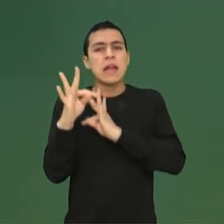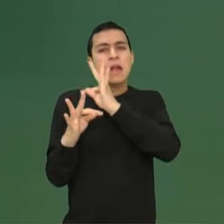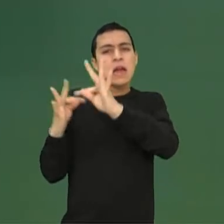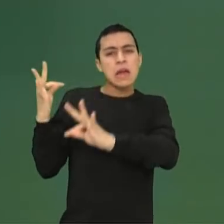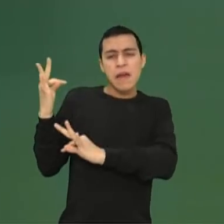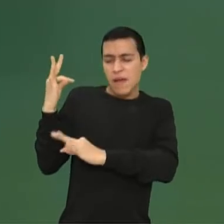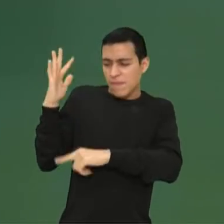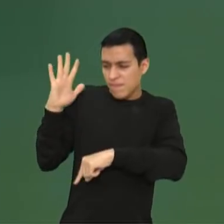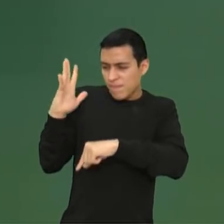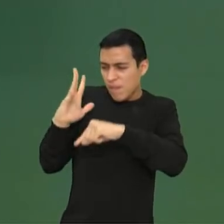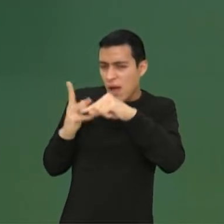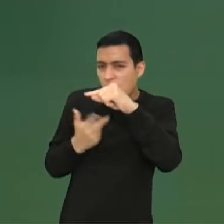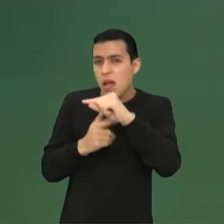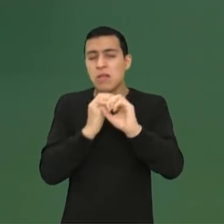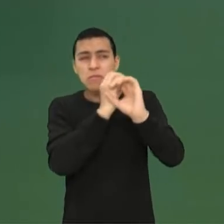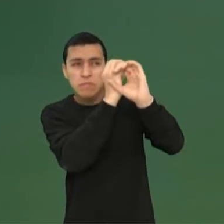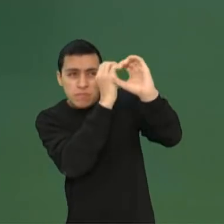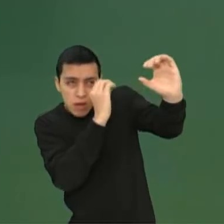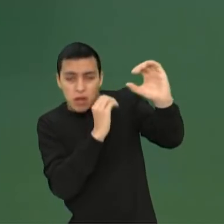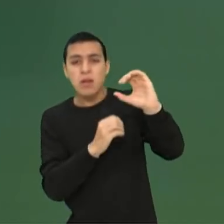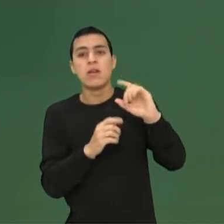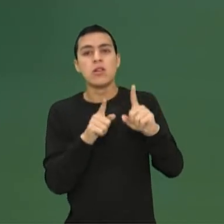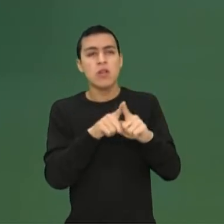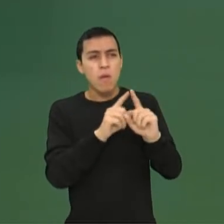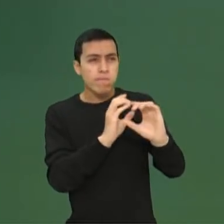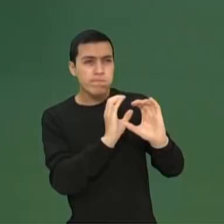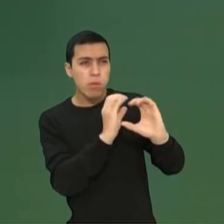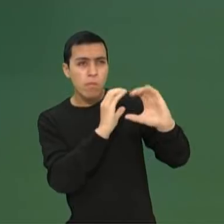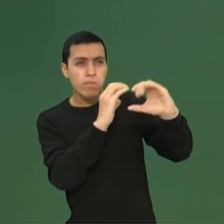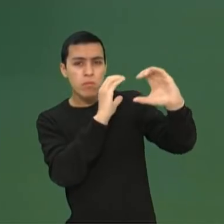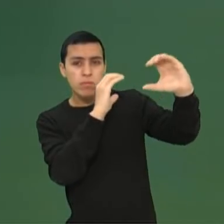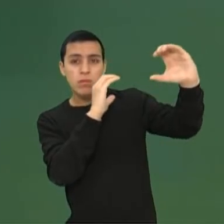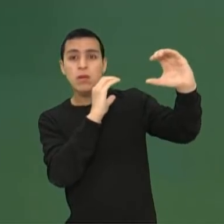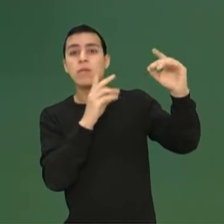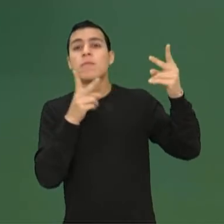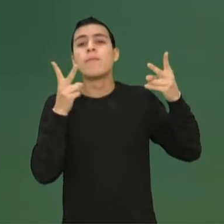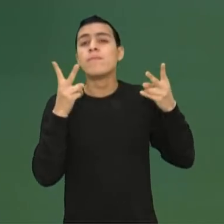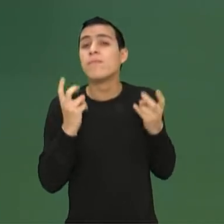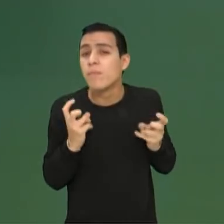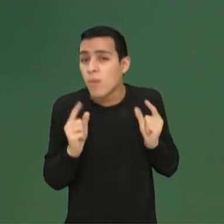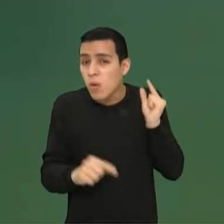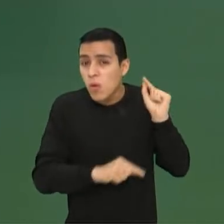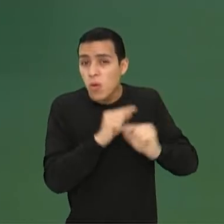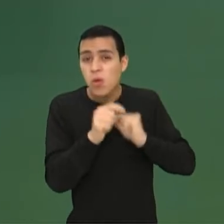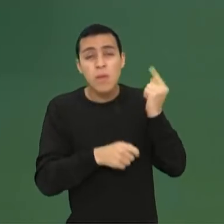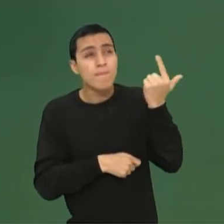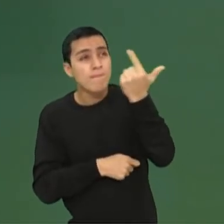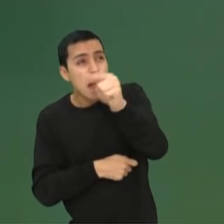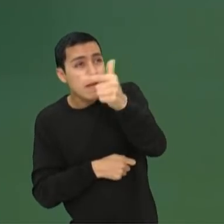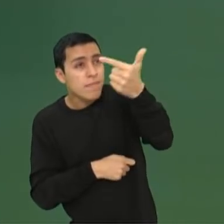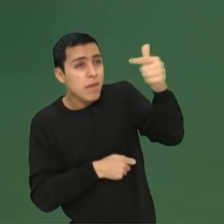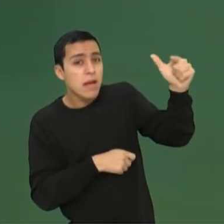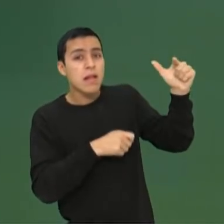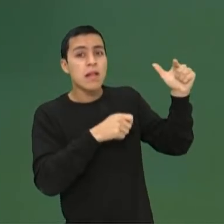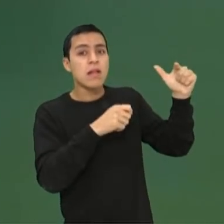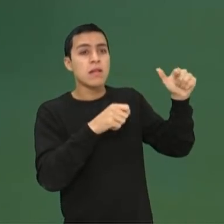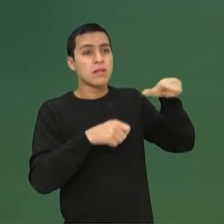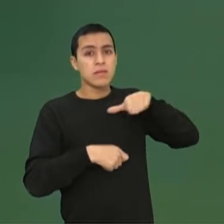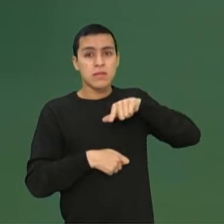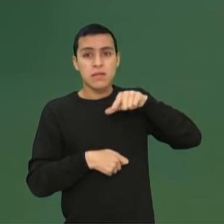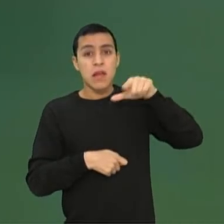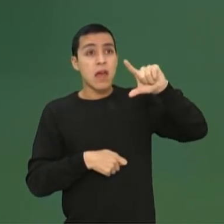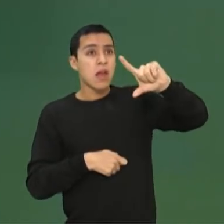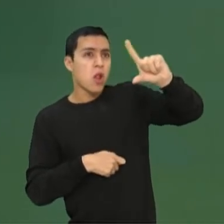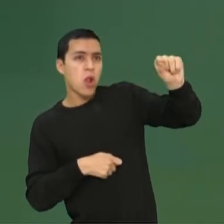aparatos, telescópio, luneta, percebeu-se que eu tenho outros astros que têm luas. E